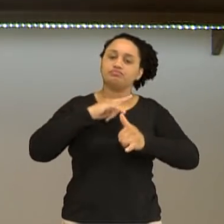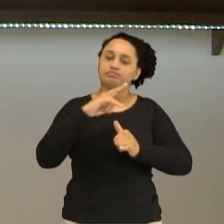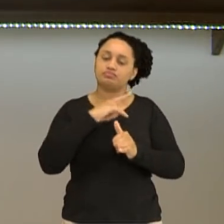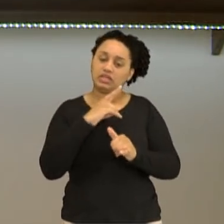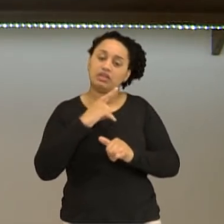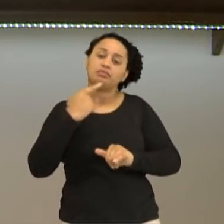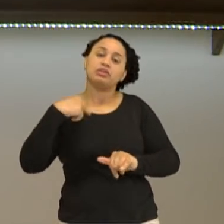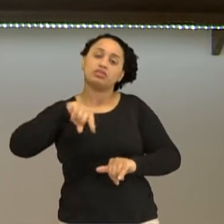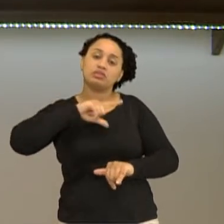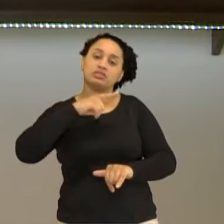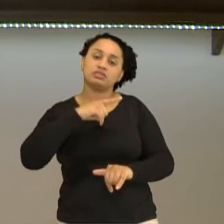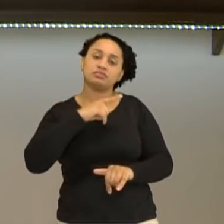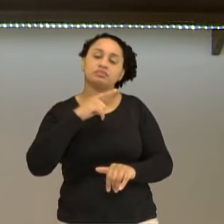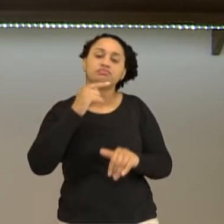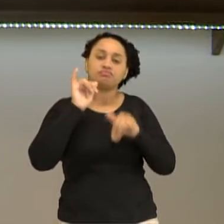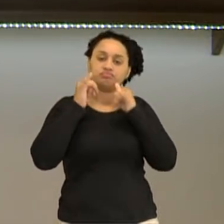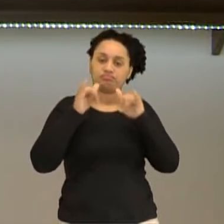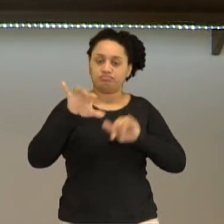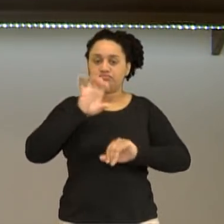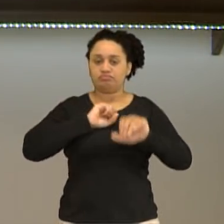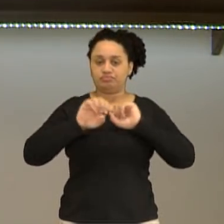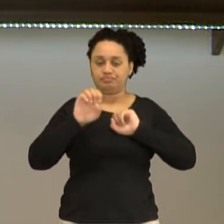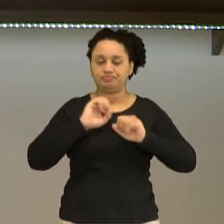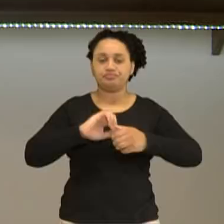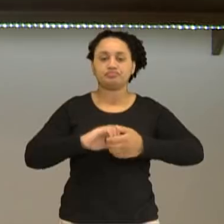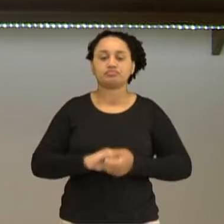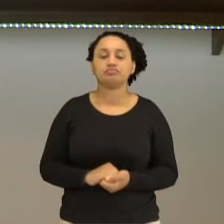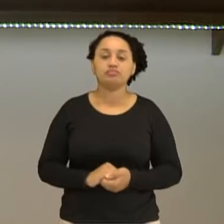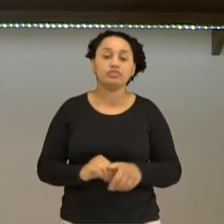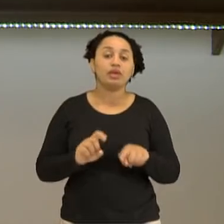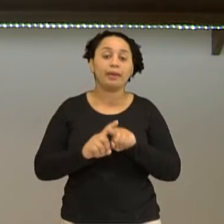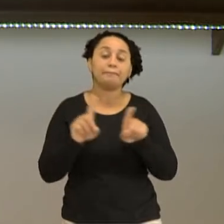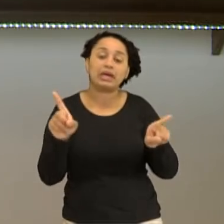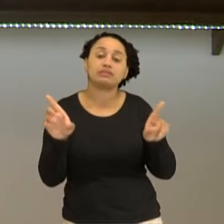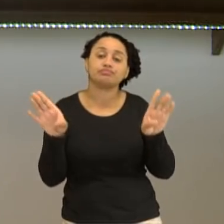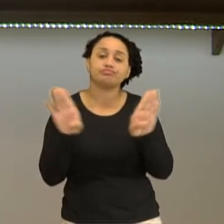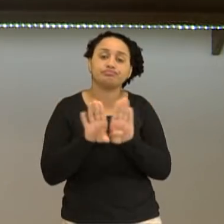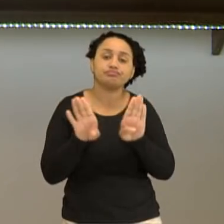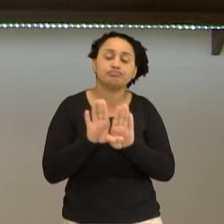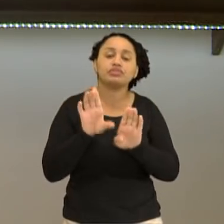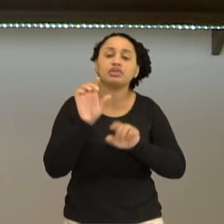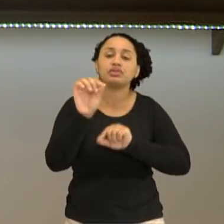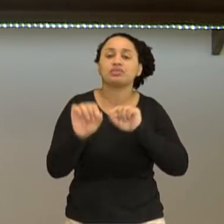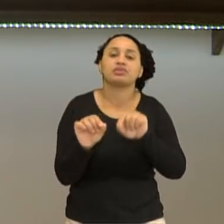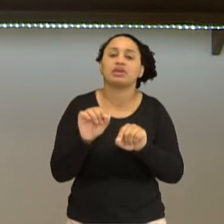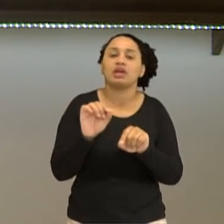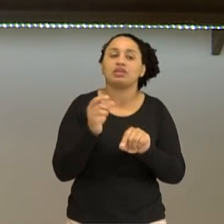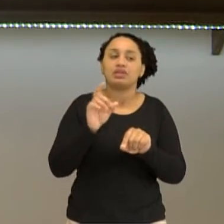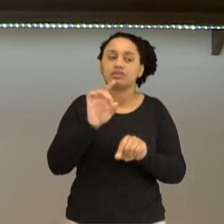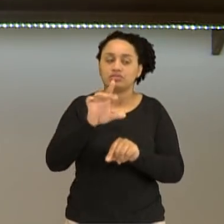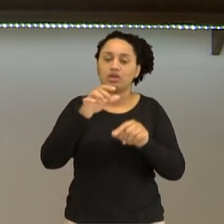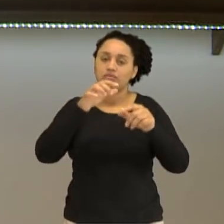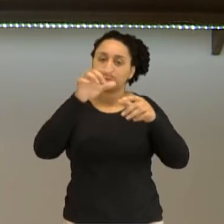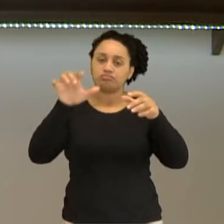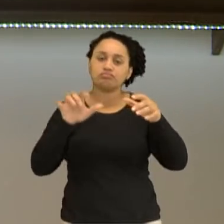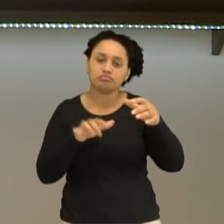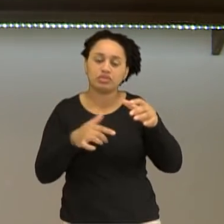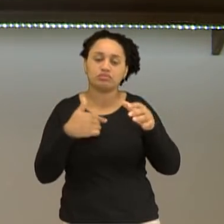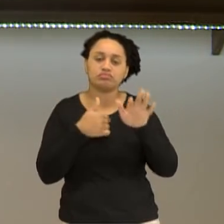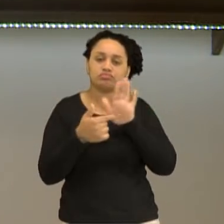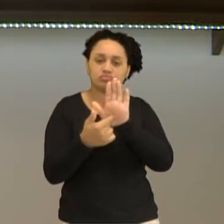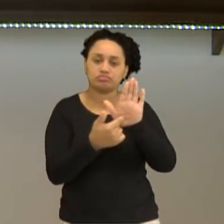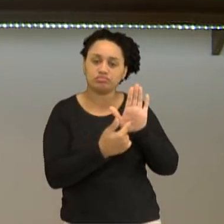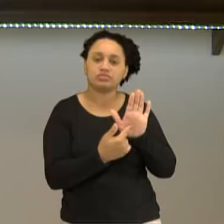energia. Mas eu também gostaria de dizer para vocês que além desses órgãos que estão